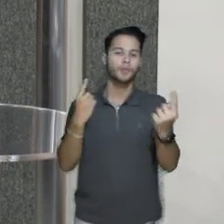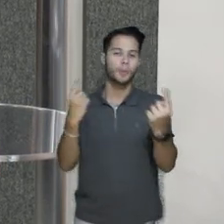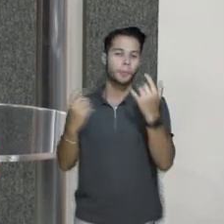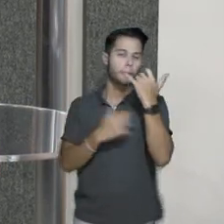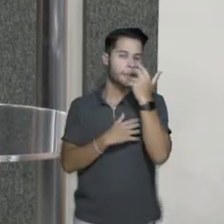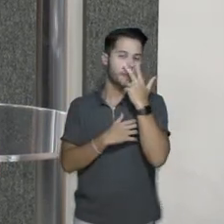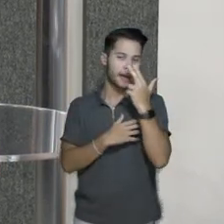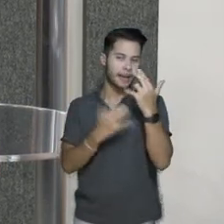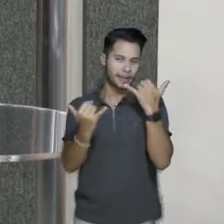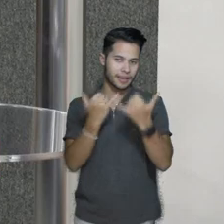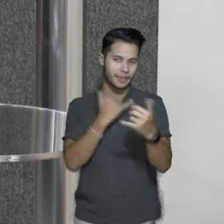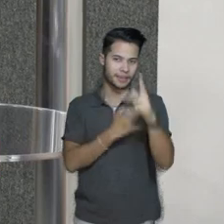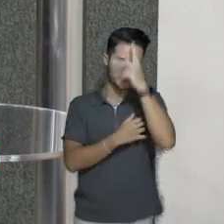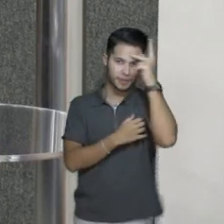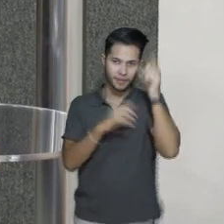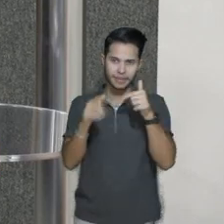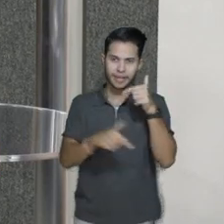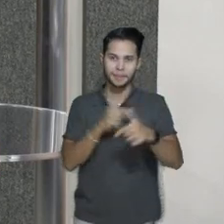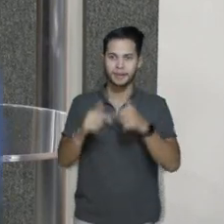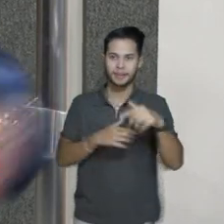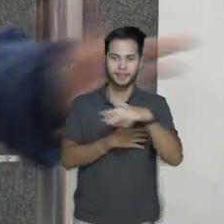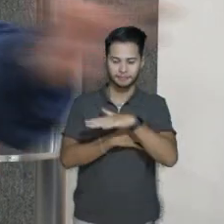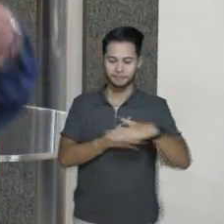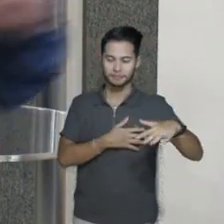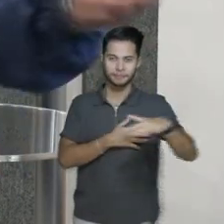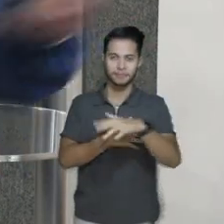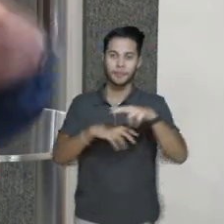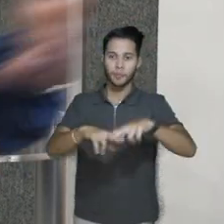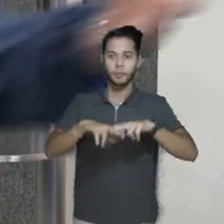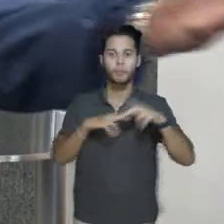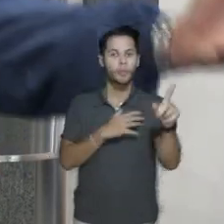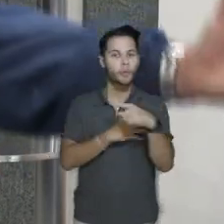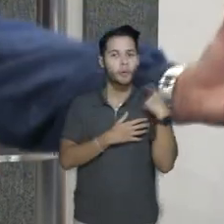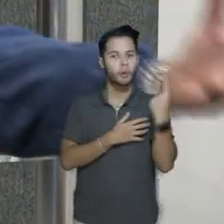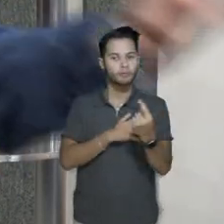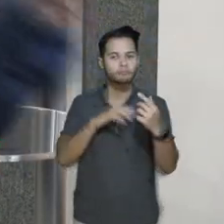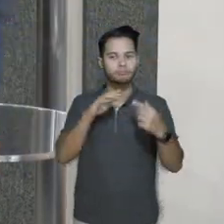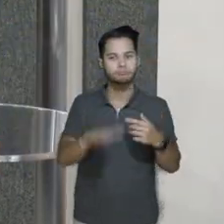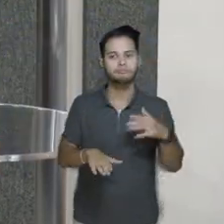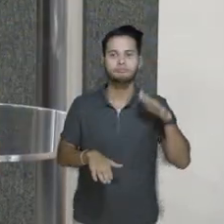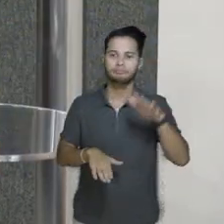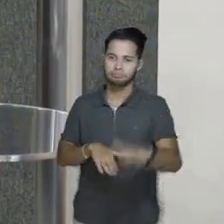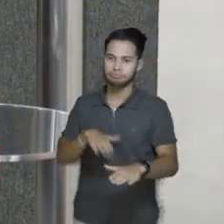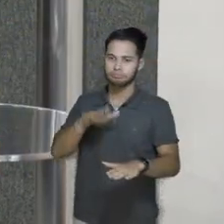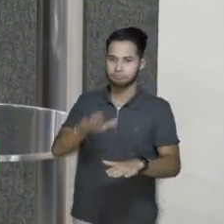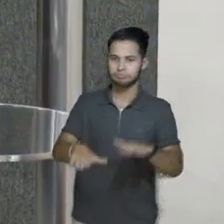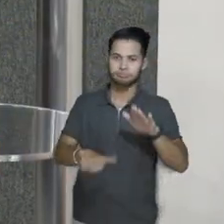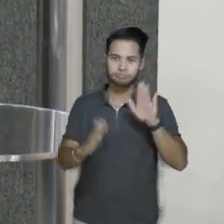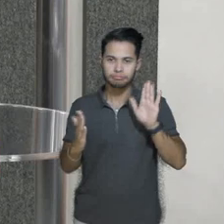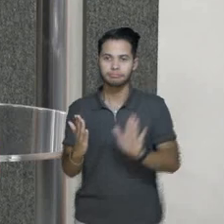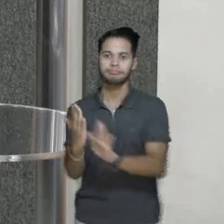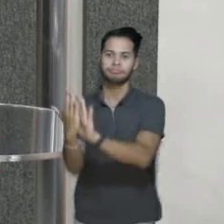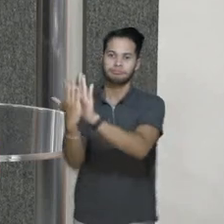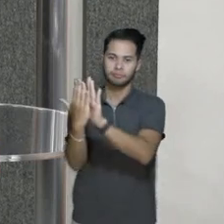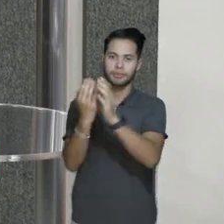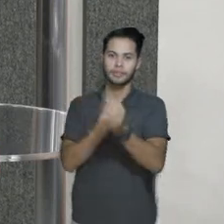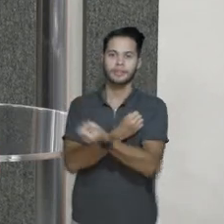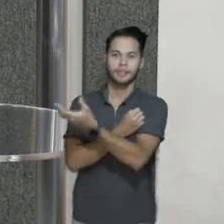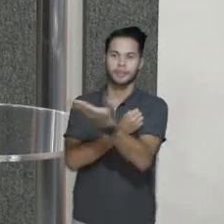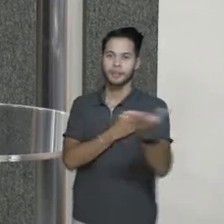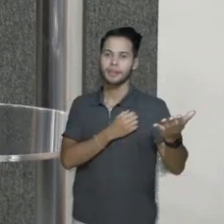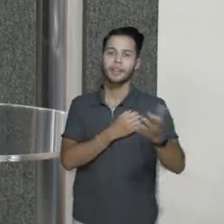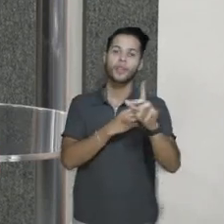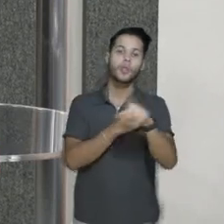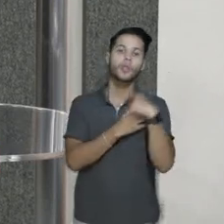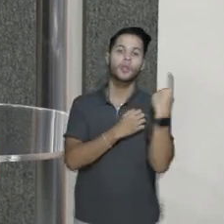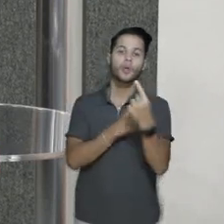atua nessa área então a gente vai cada vez mais se aproximar e trazer um pouco desse programa para dentro da Confederação para que faça parte da nossa